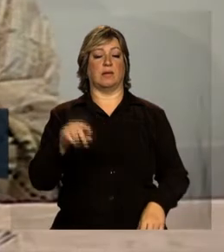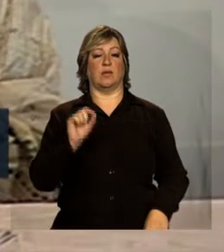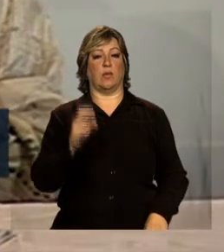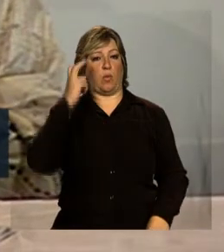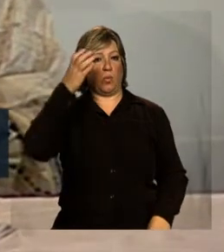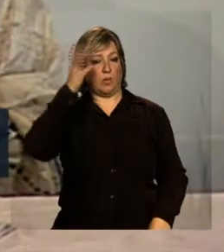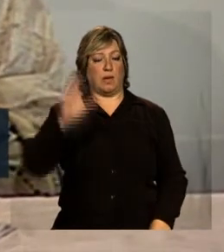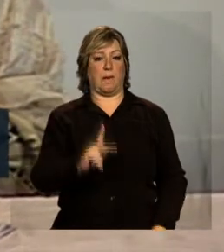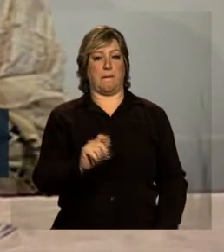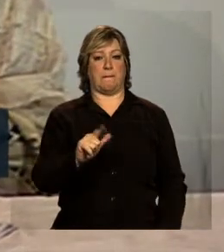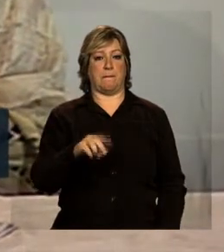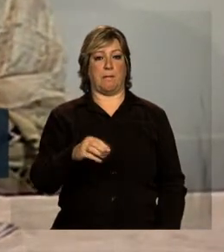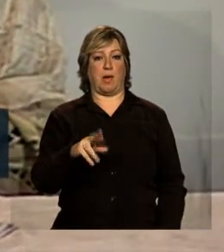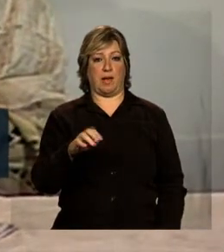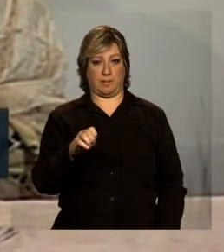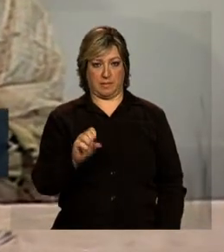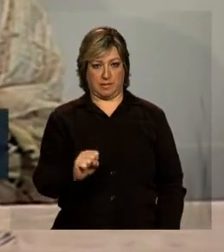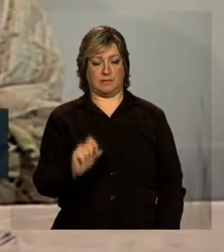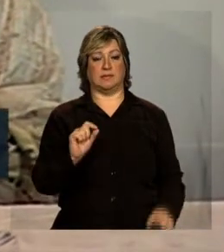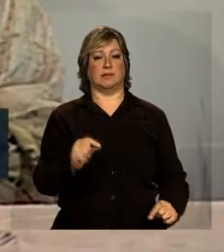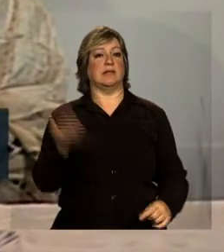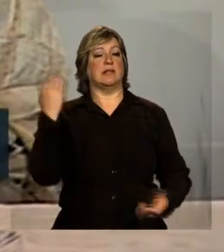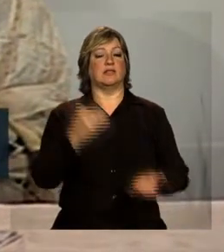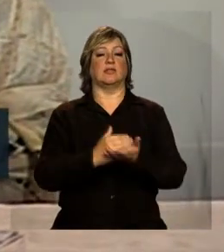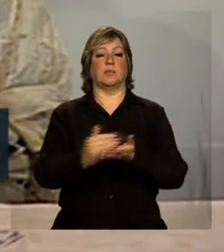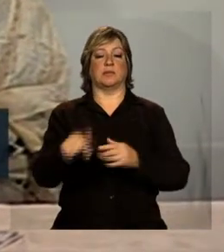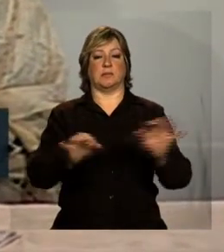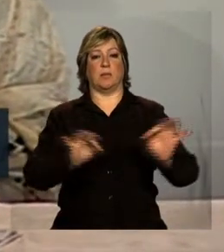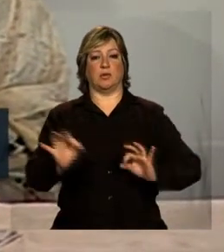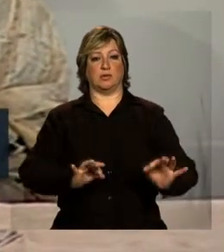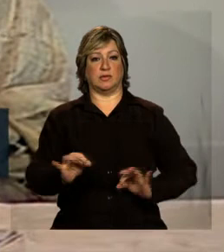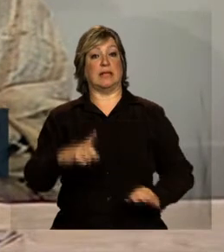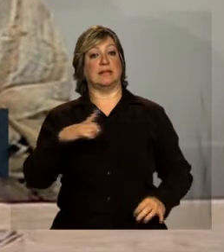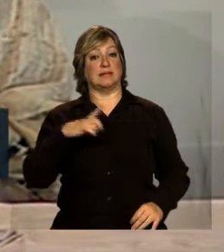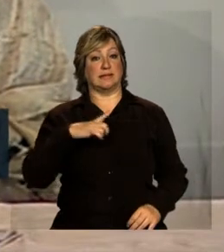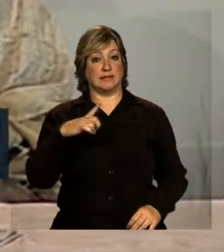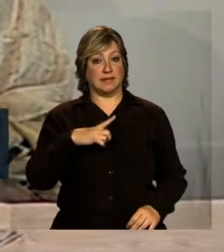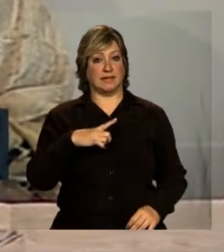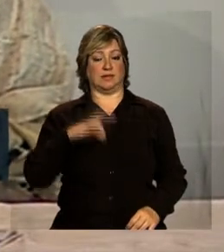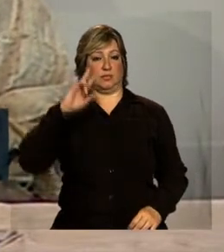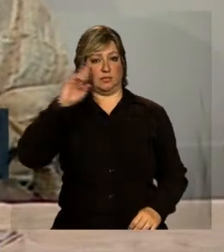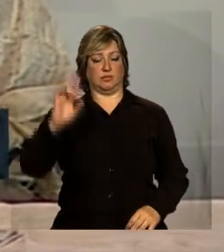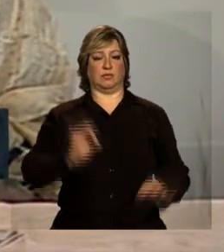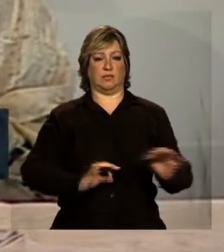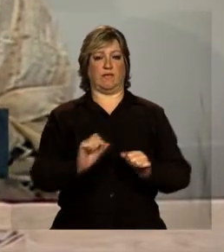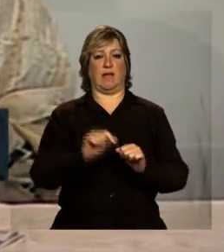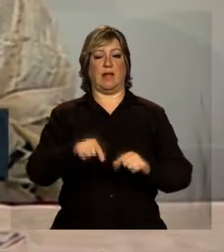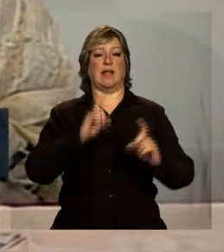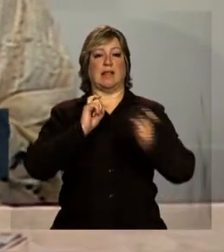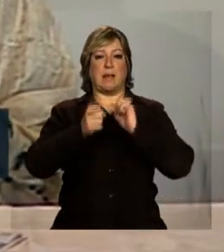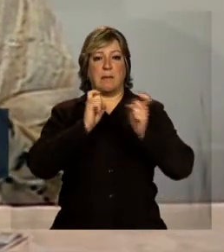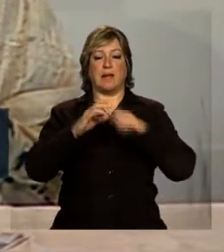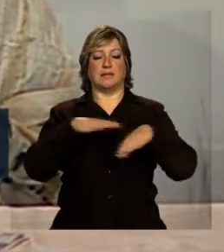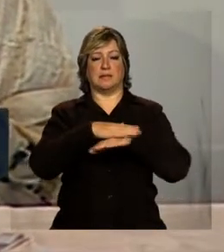Palmares, que desde o início desse projeto tem liderado esse debate, essa